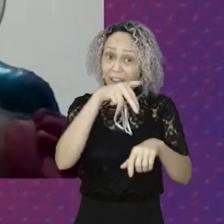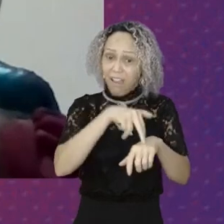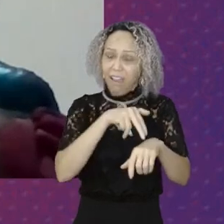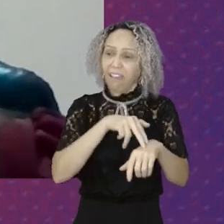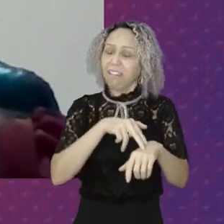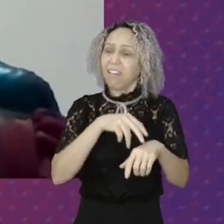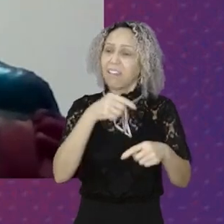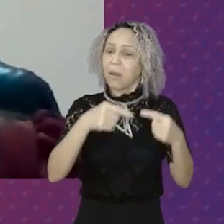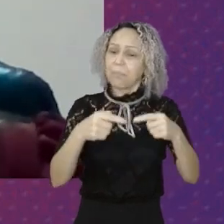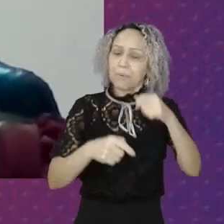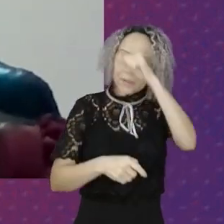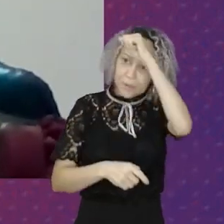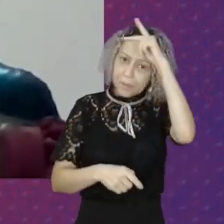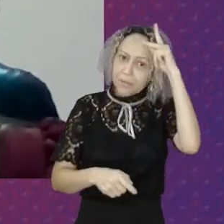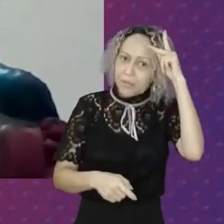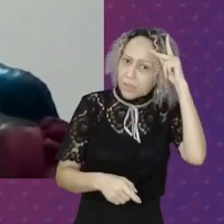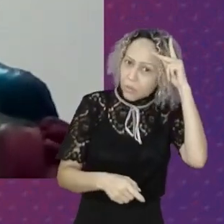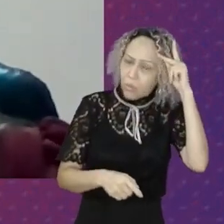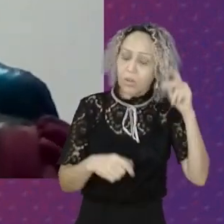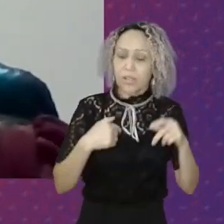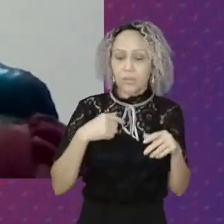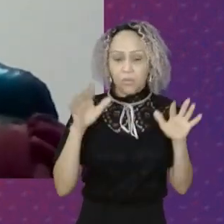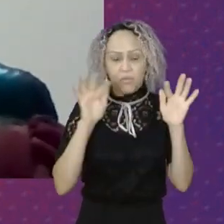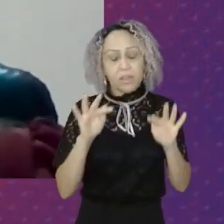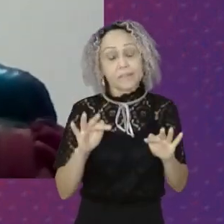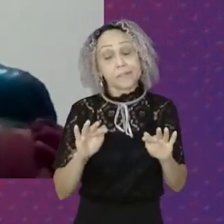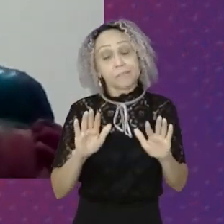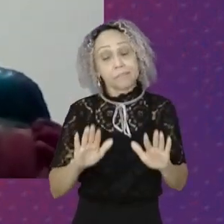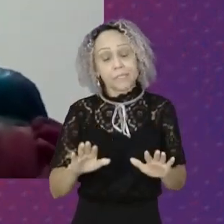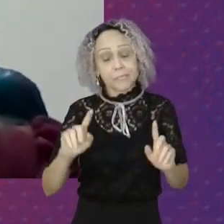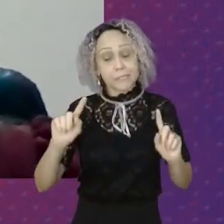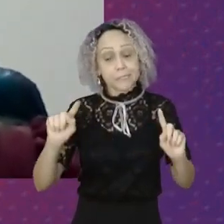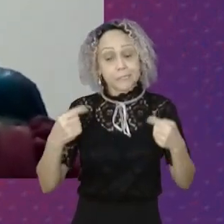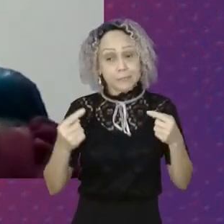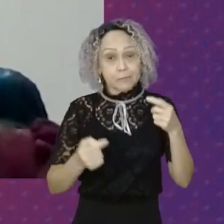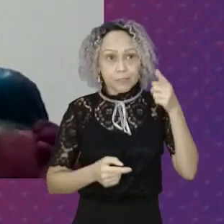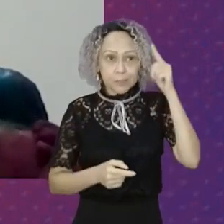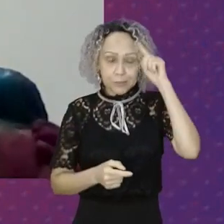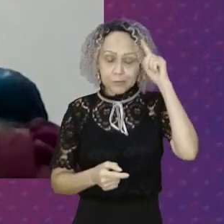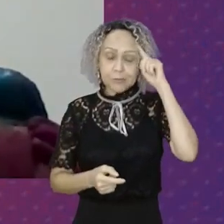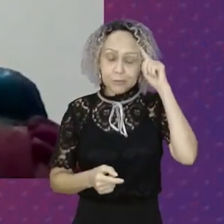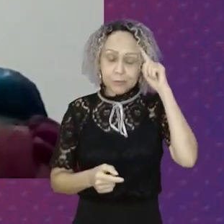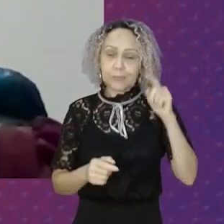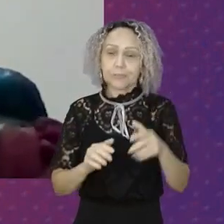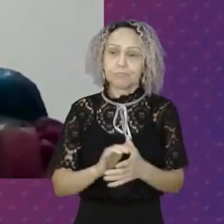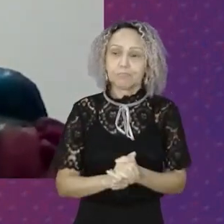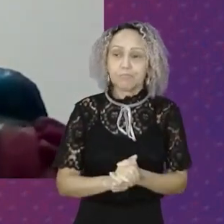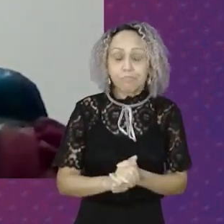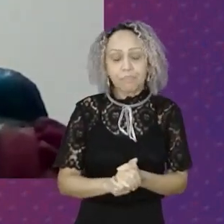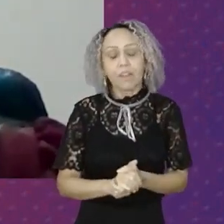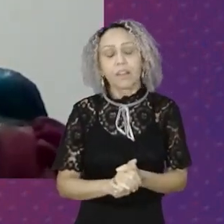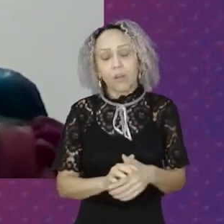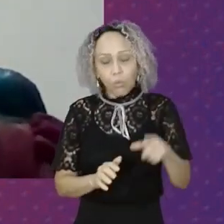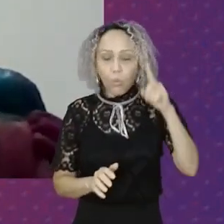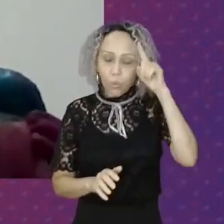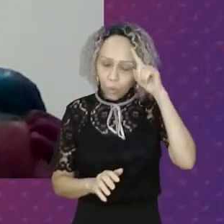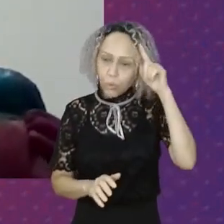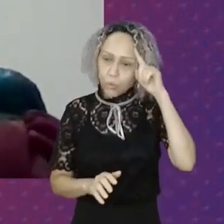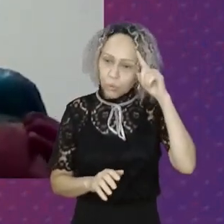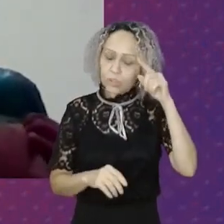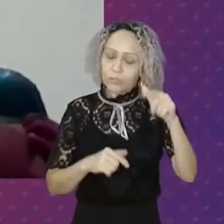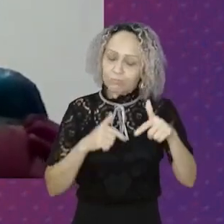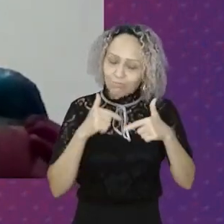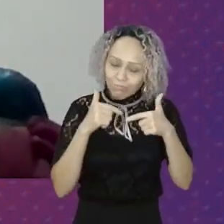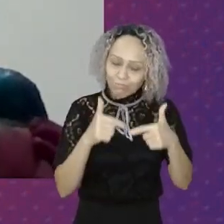feliz. Mas me desafia todos os dias a buscar fazer, e é o que eu venho fazendo diariamente,